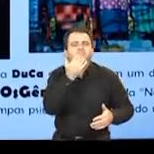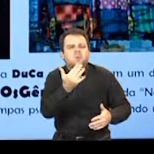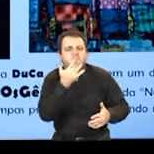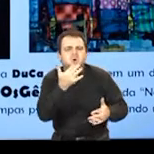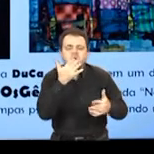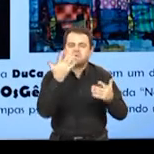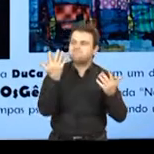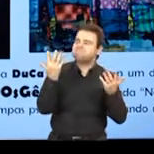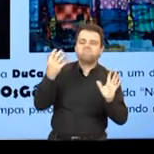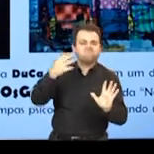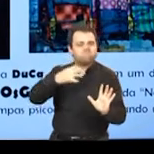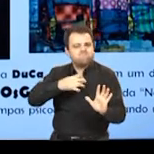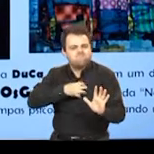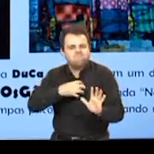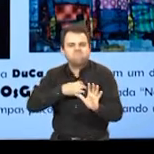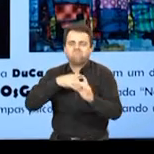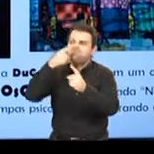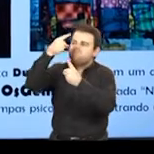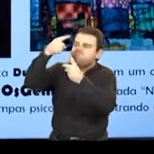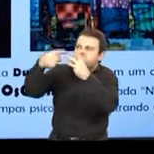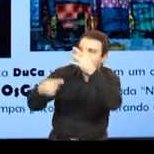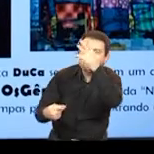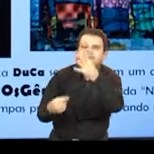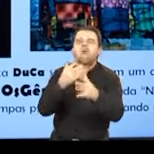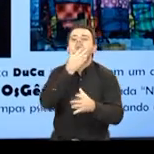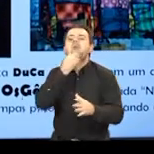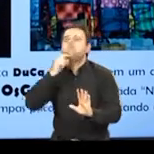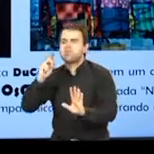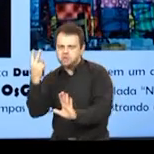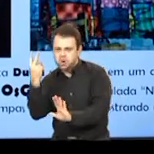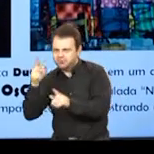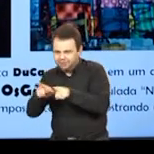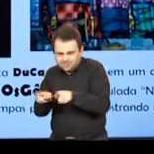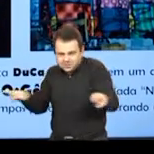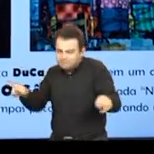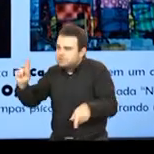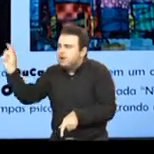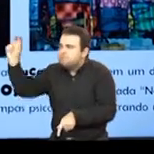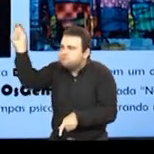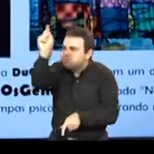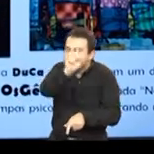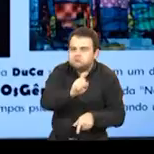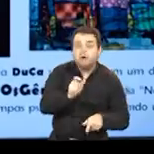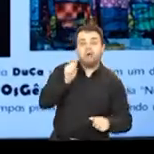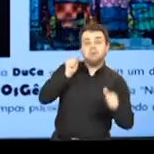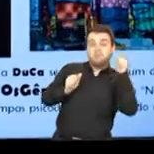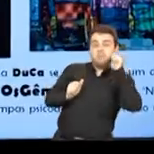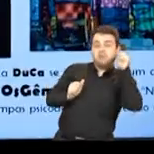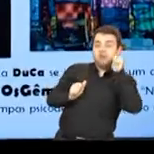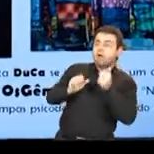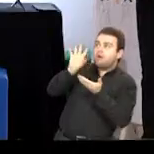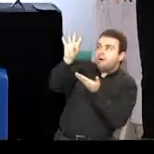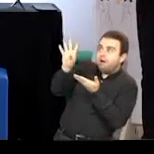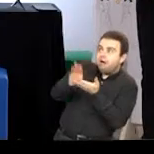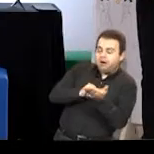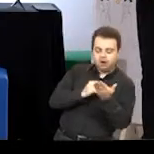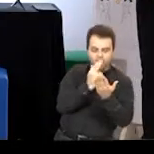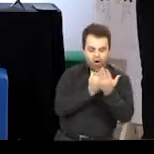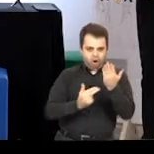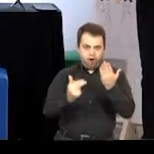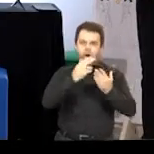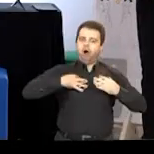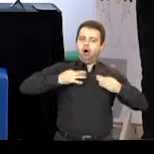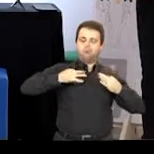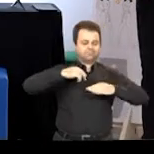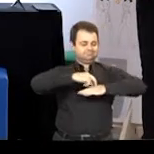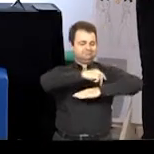a característica da pintura dos gêmeos transposta para as roupas aqui na passarela. Incrível,